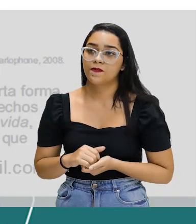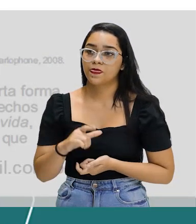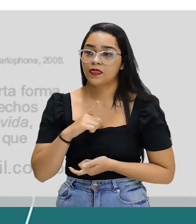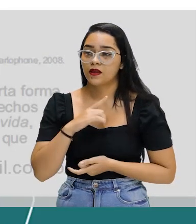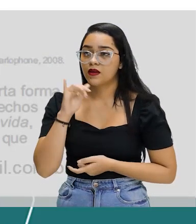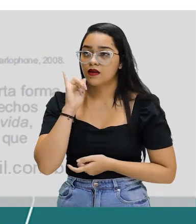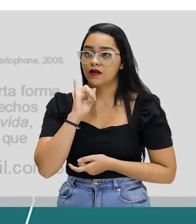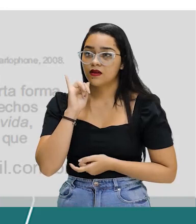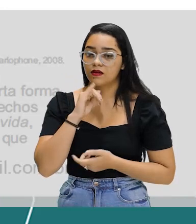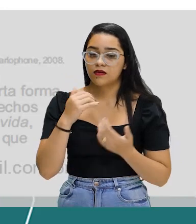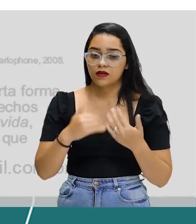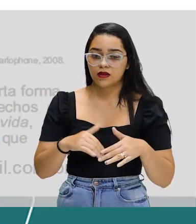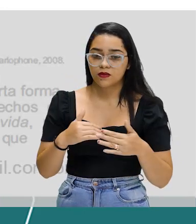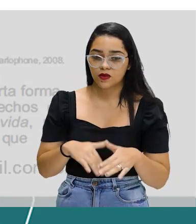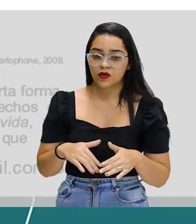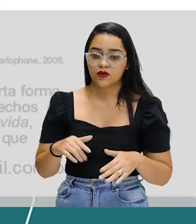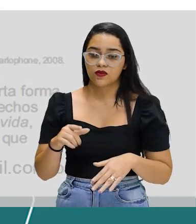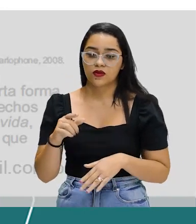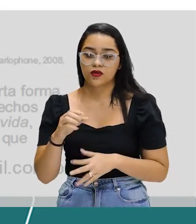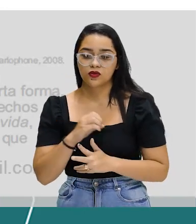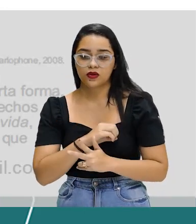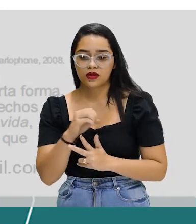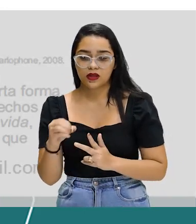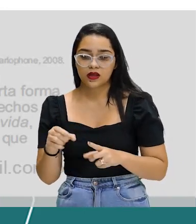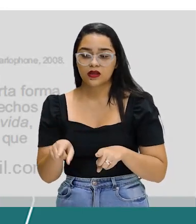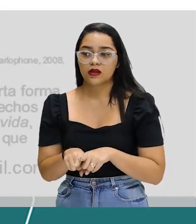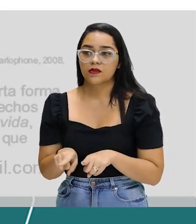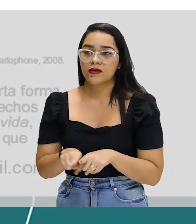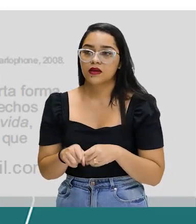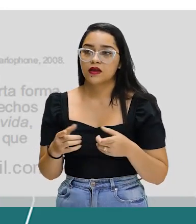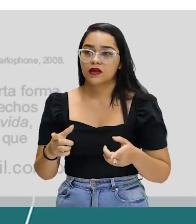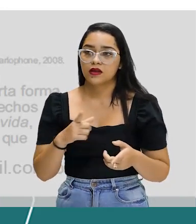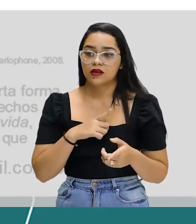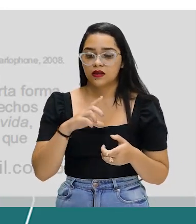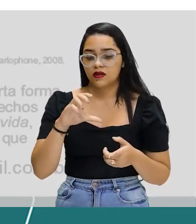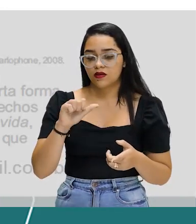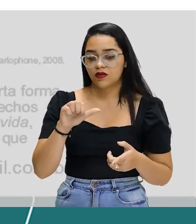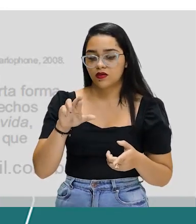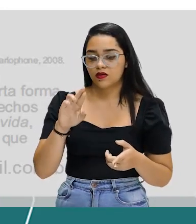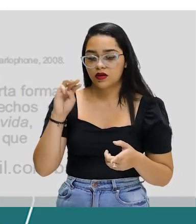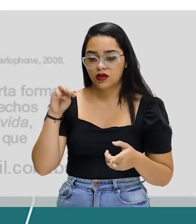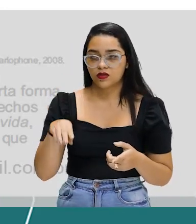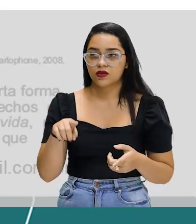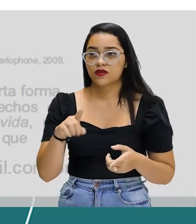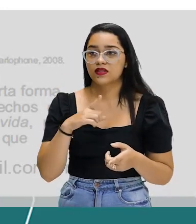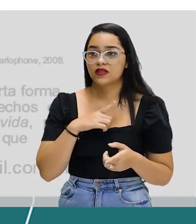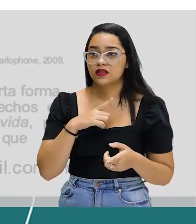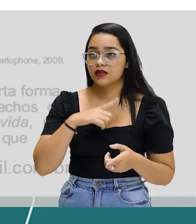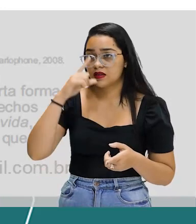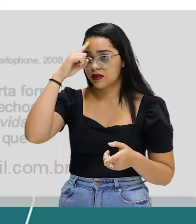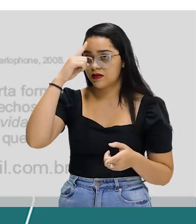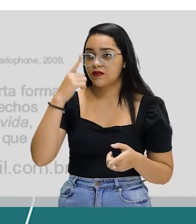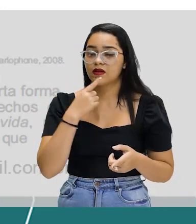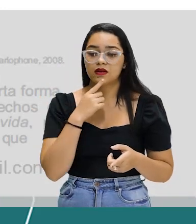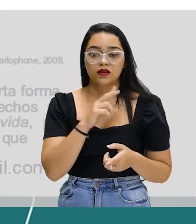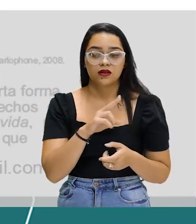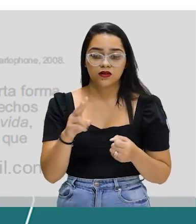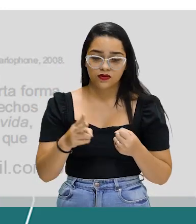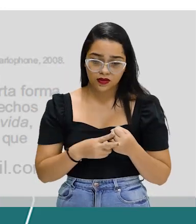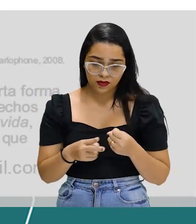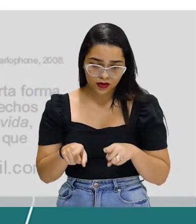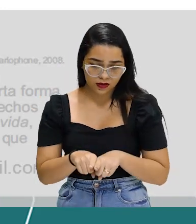tem um exemplo da prova mais recente do Enem, que é justamente um cartoon que você tem a imagem não